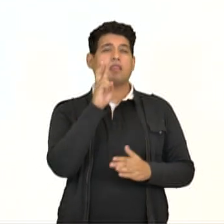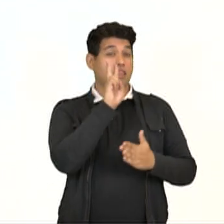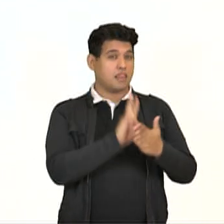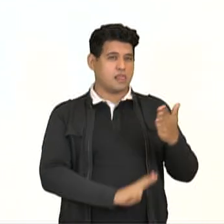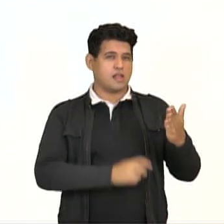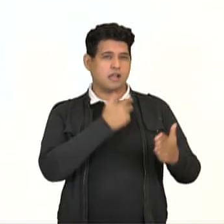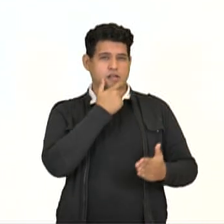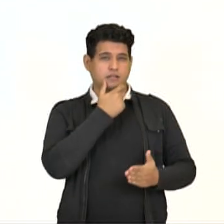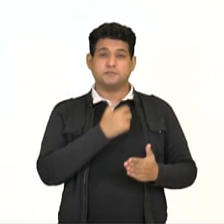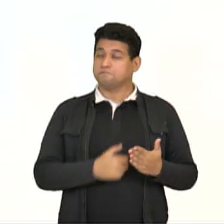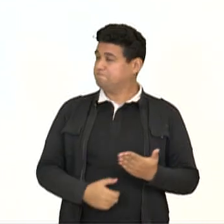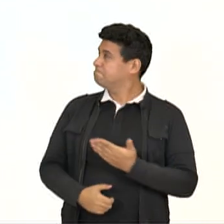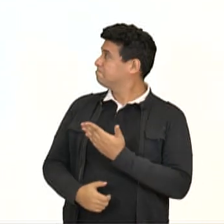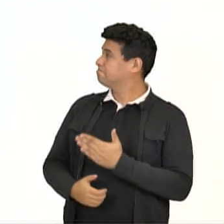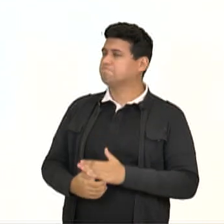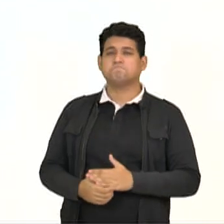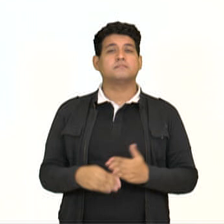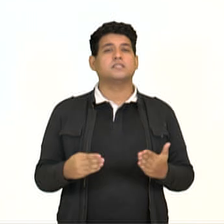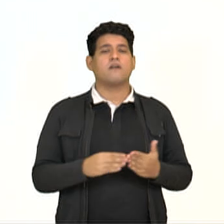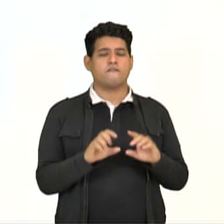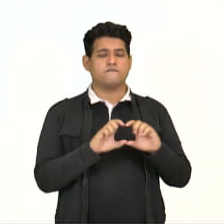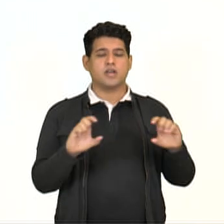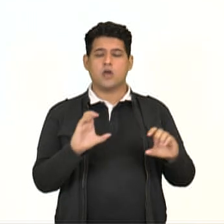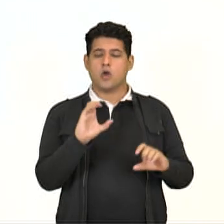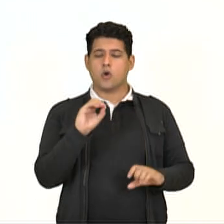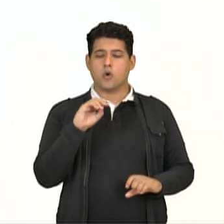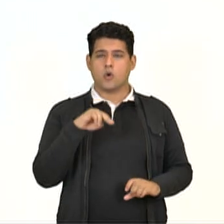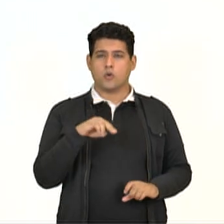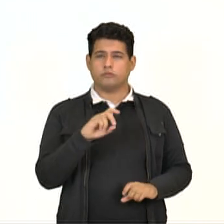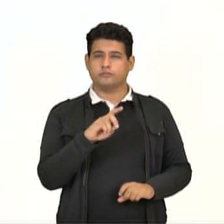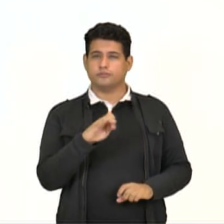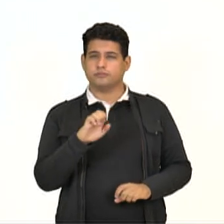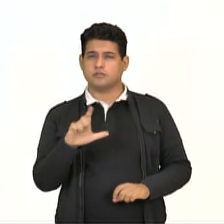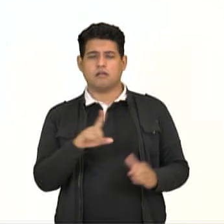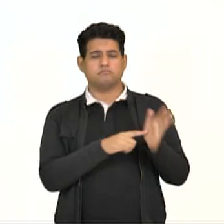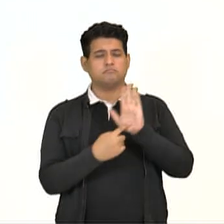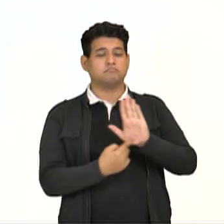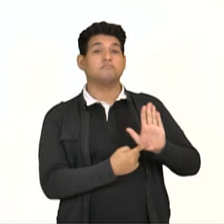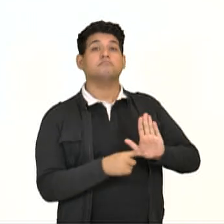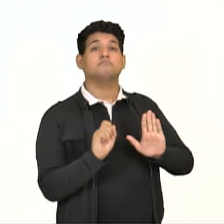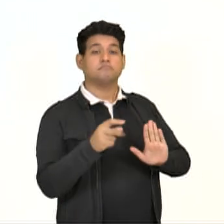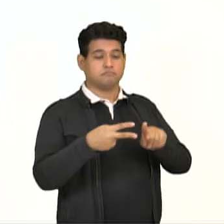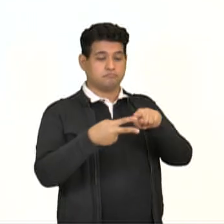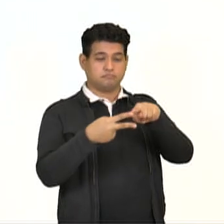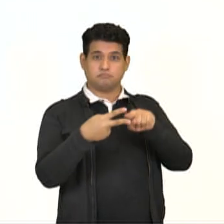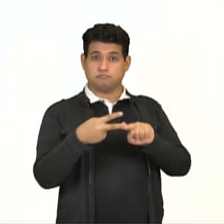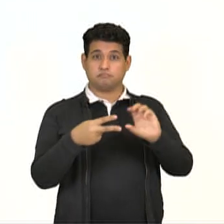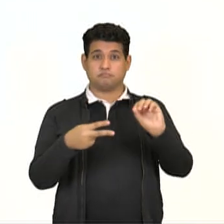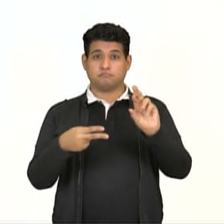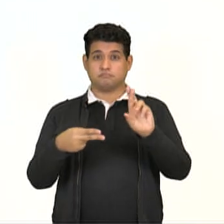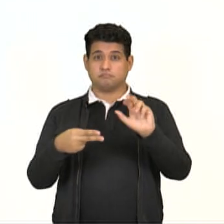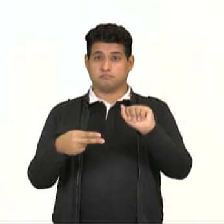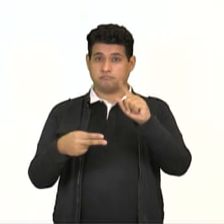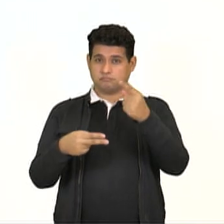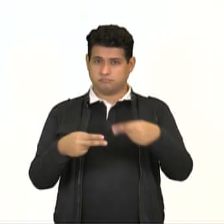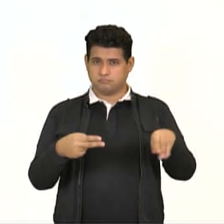clauses. As frases condicionais, elas apresentam sempre duas orações. Então, são